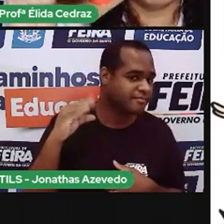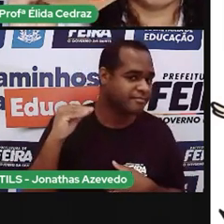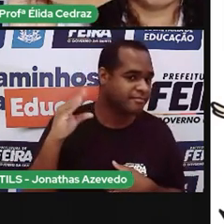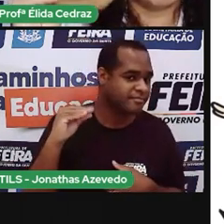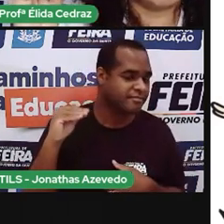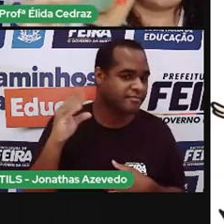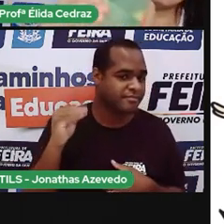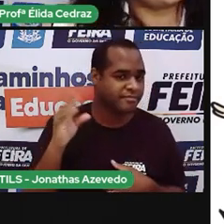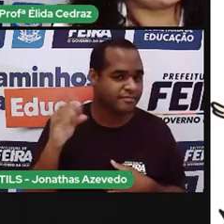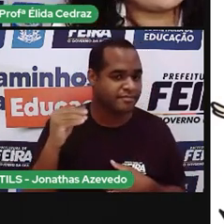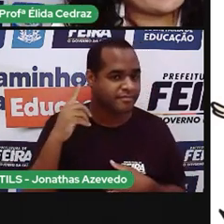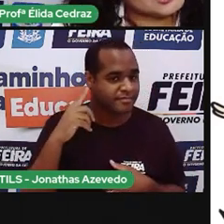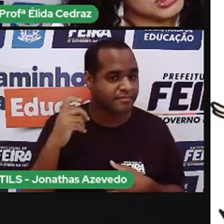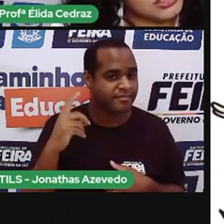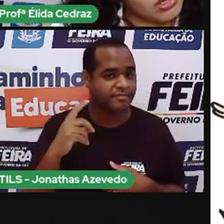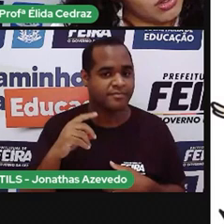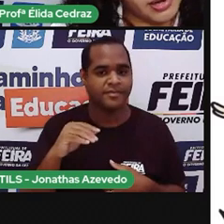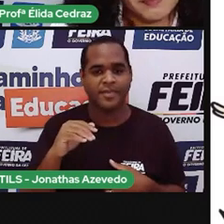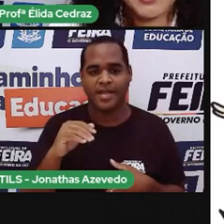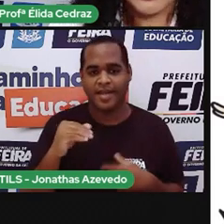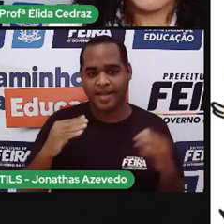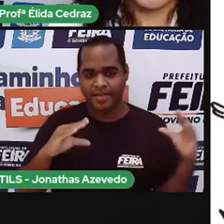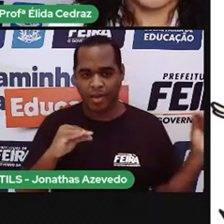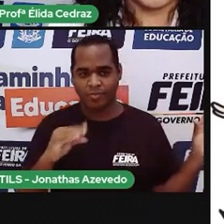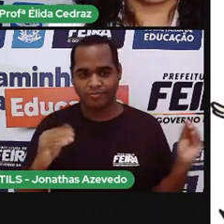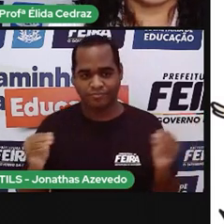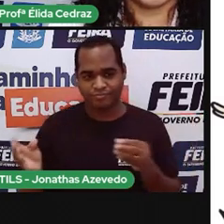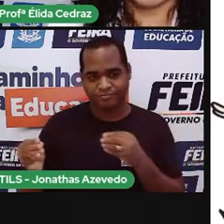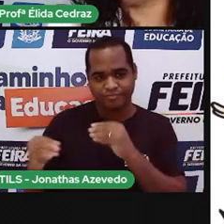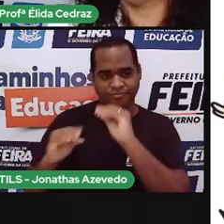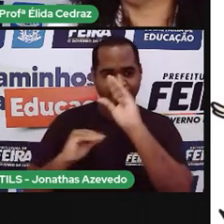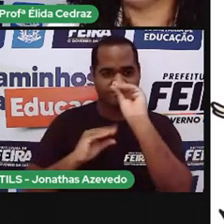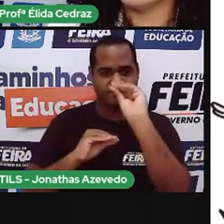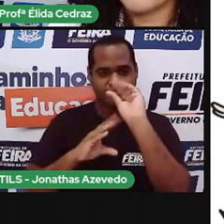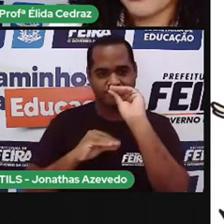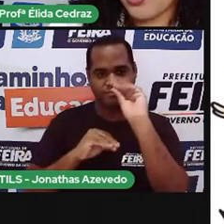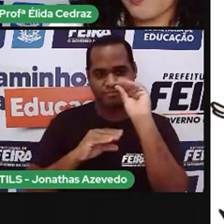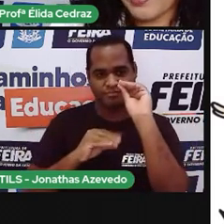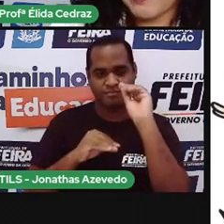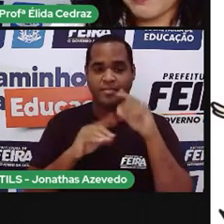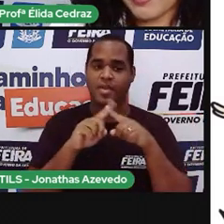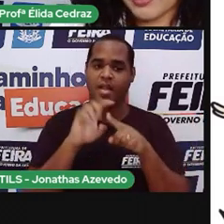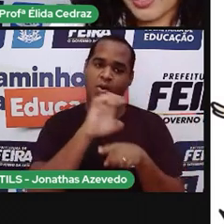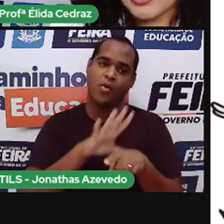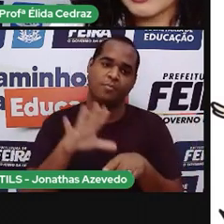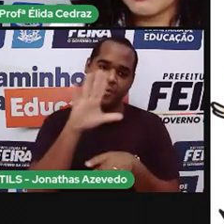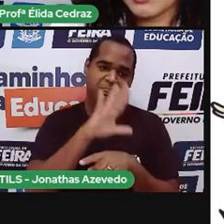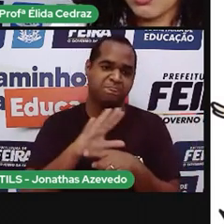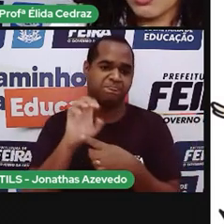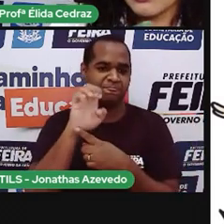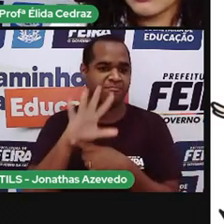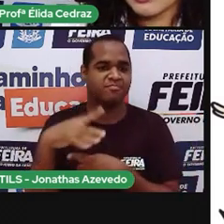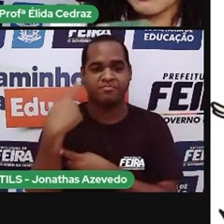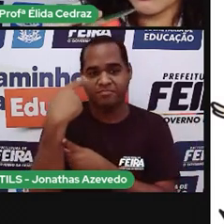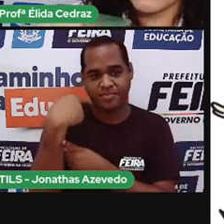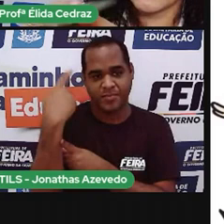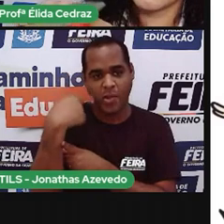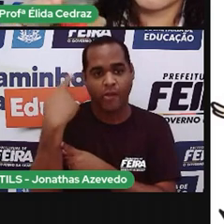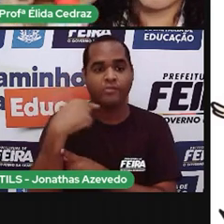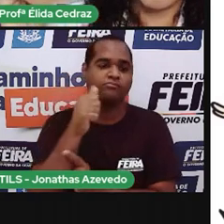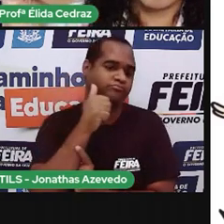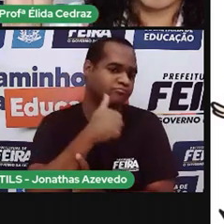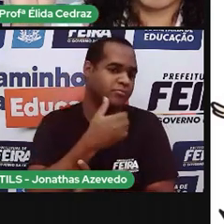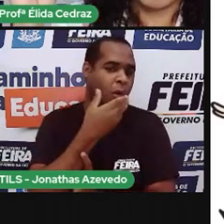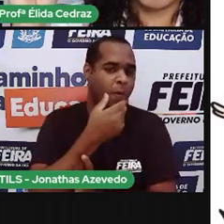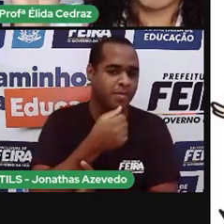o Lacosta Não senhora saiu da Europa as espanholas os